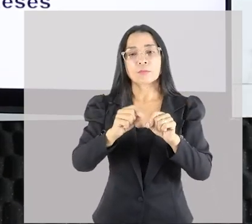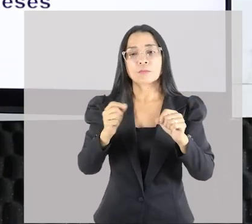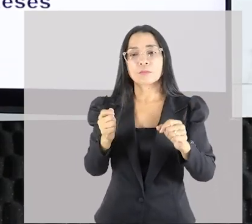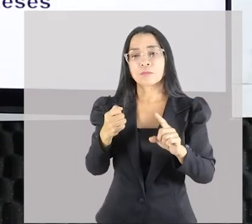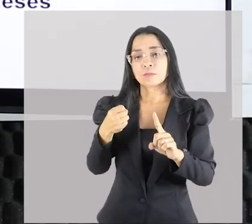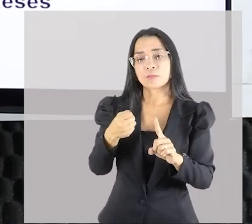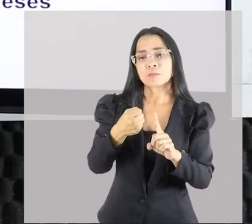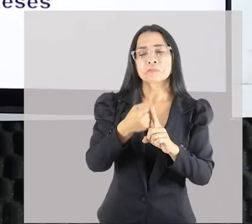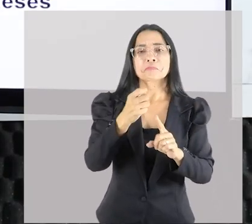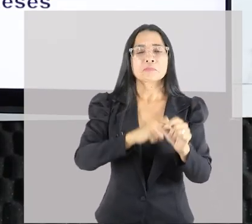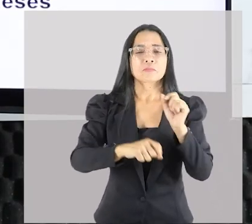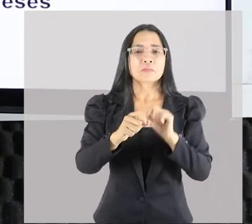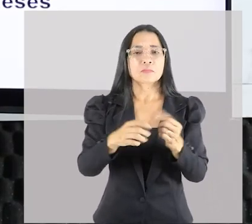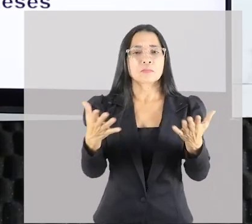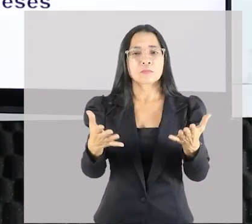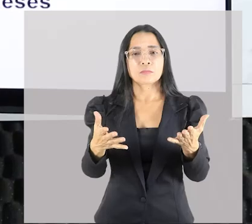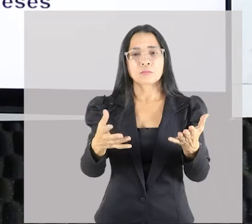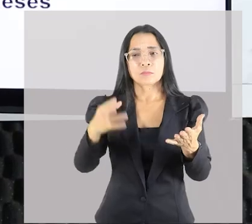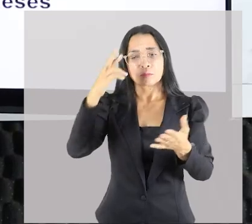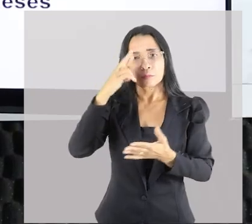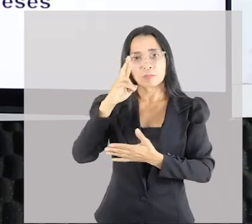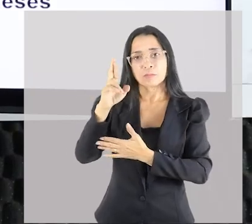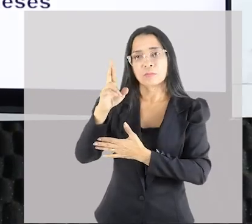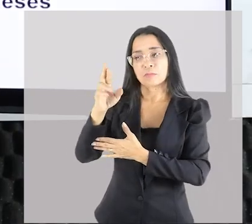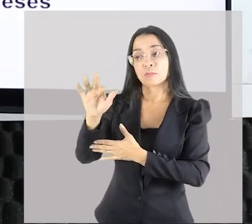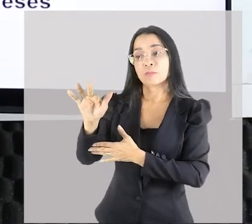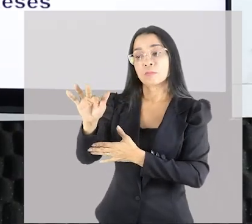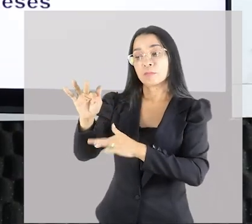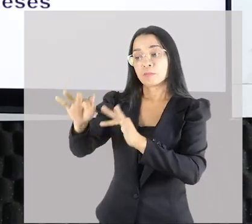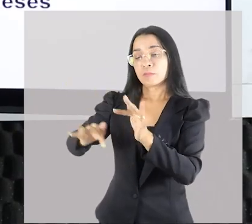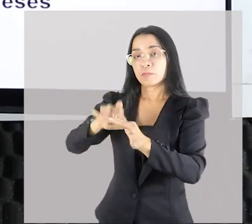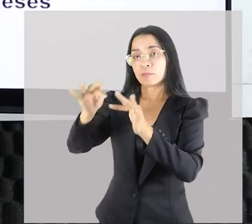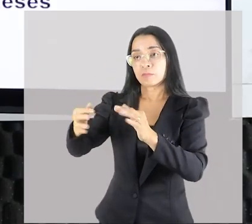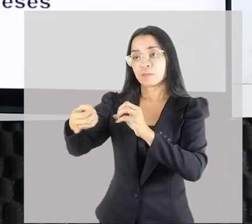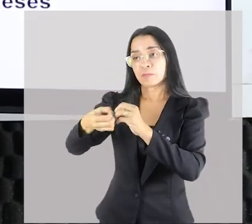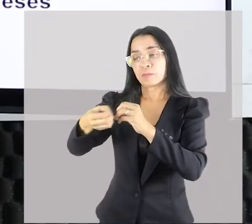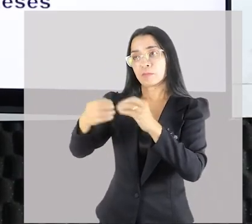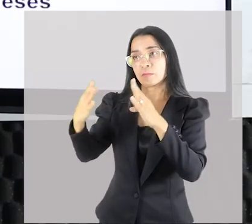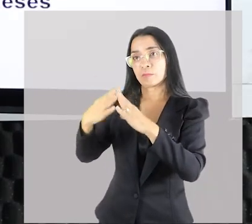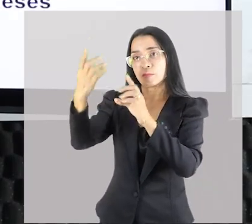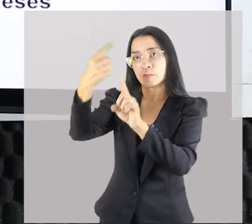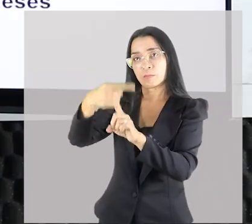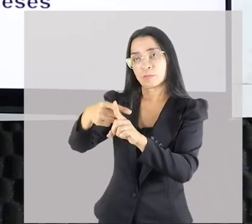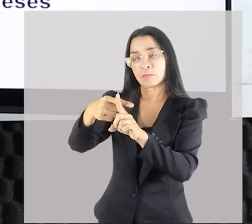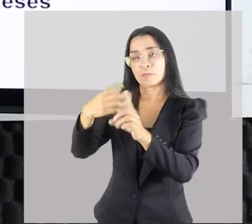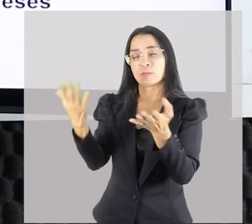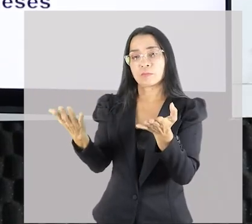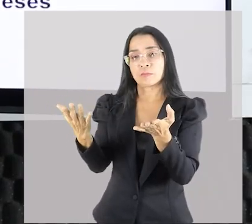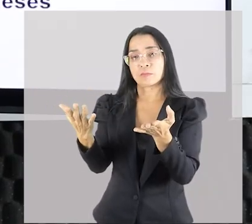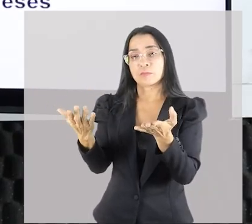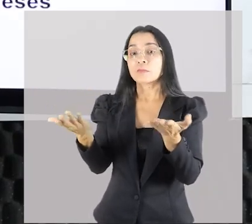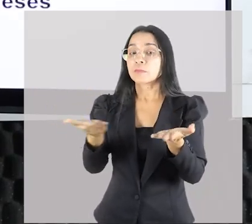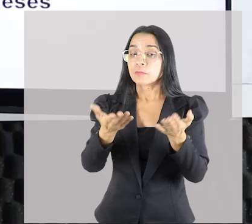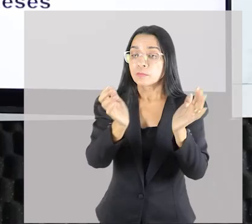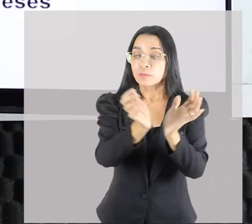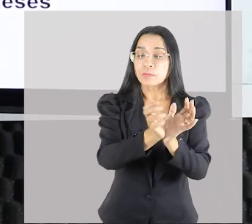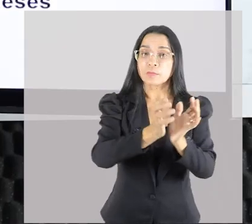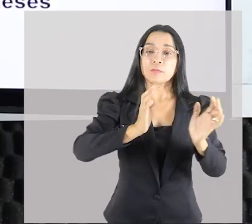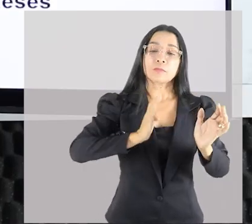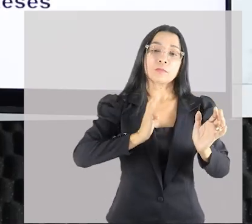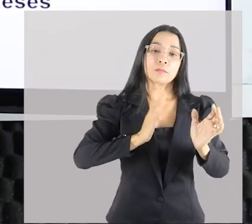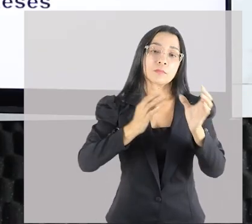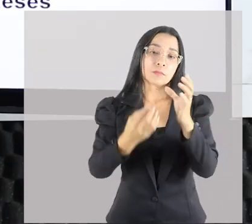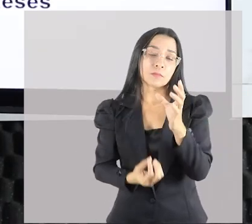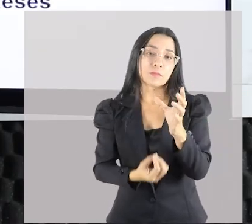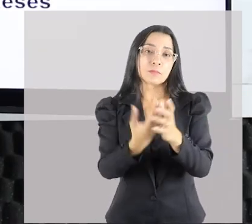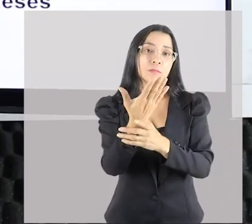choque. Os senhores feudais mais muito próximos à igreja, e a burguesia nascente aí, e que vai destoar desses dois